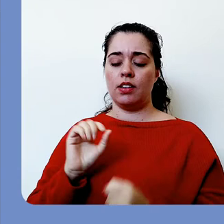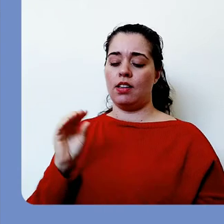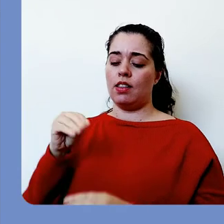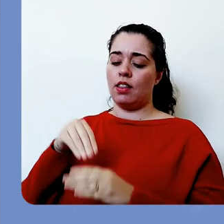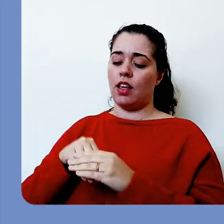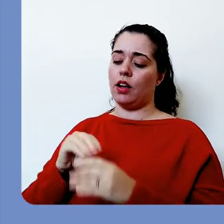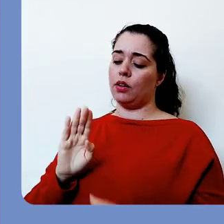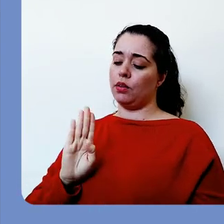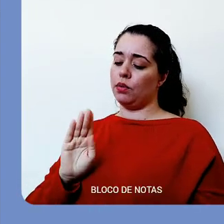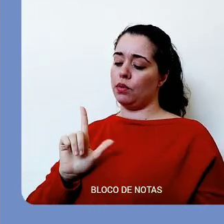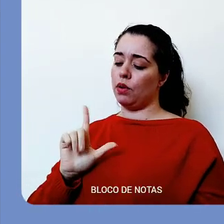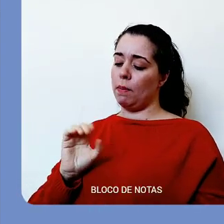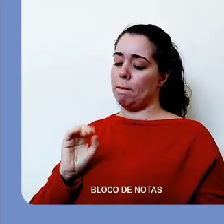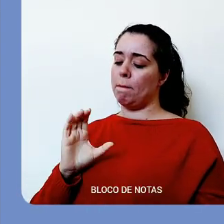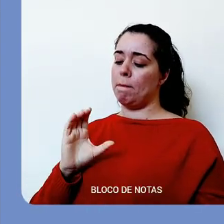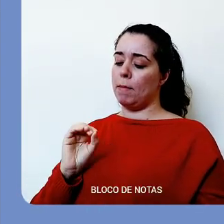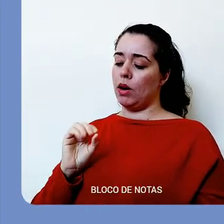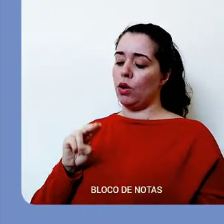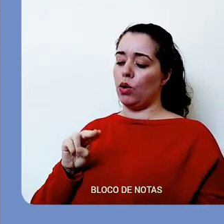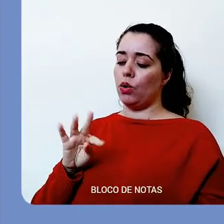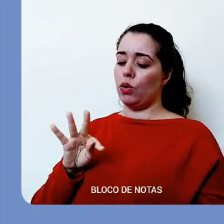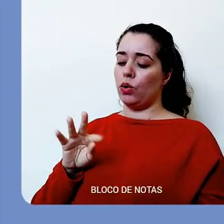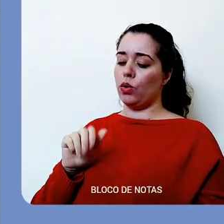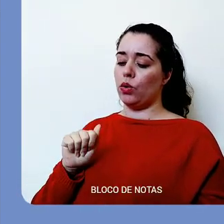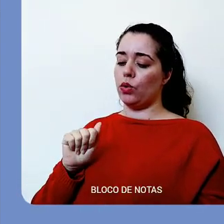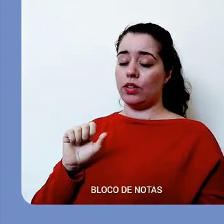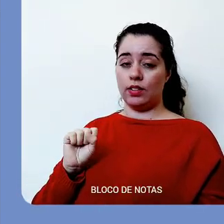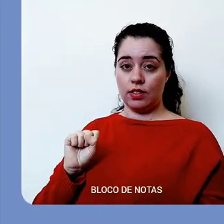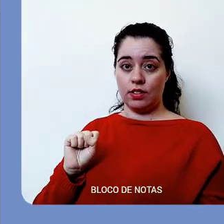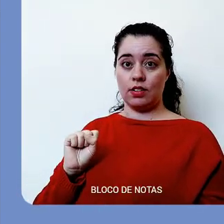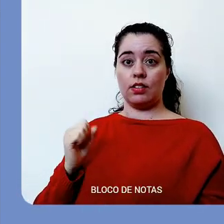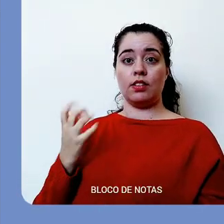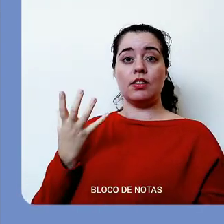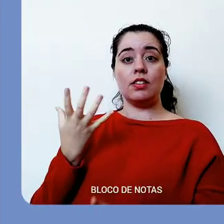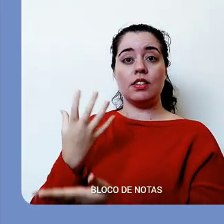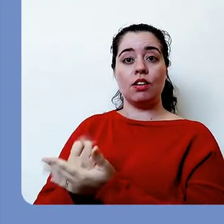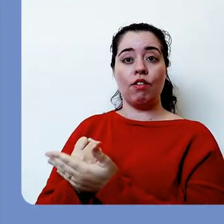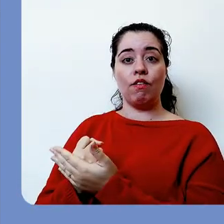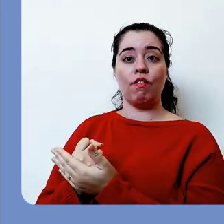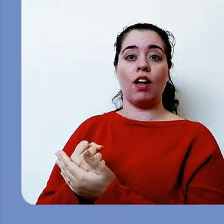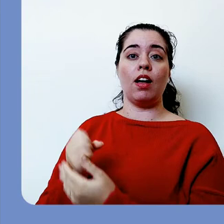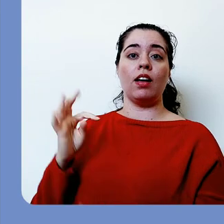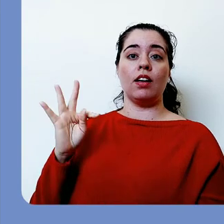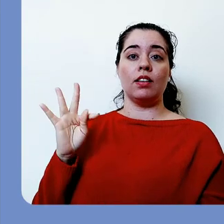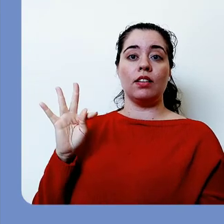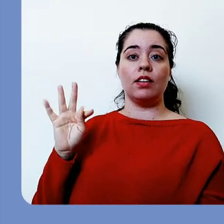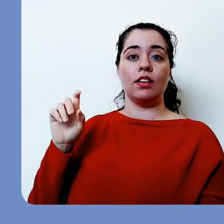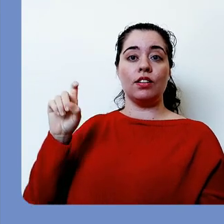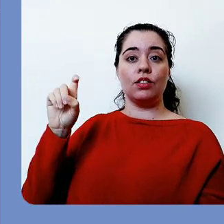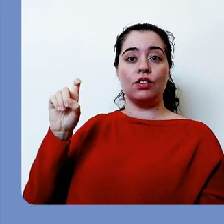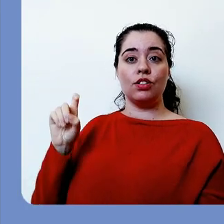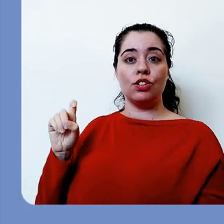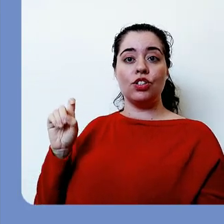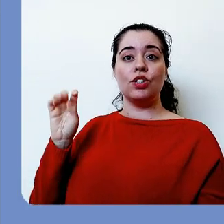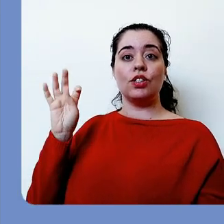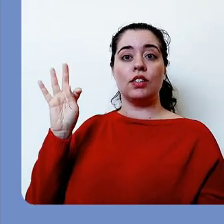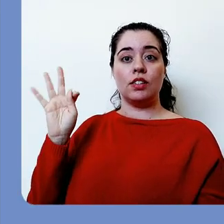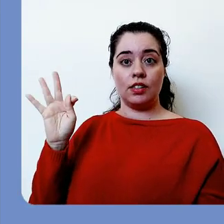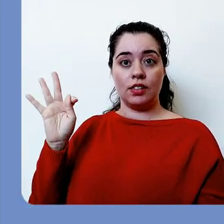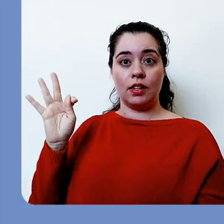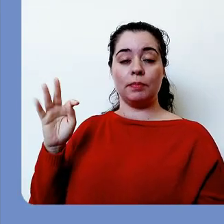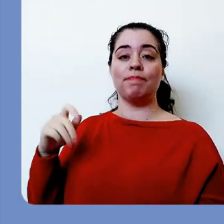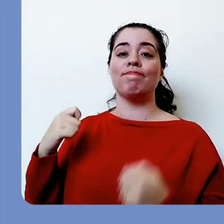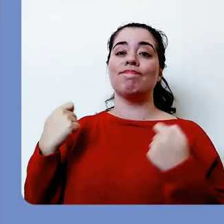é é uma variação porque pessoas podem faltar à sua atividade ou podem participar parcialmente da sua actividade